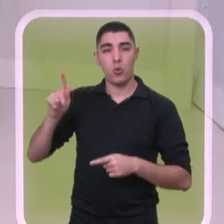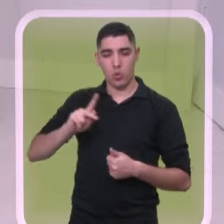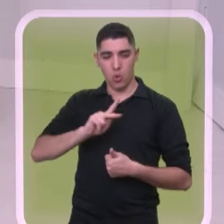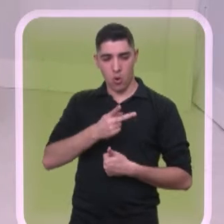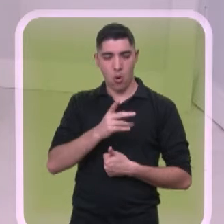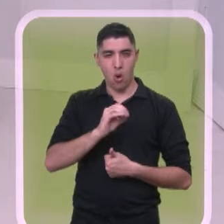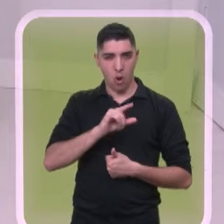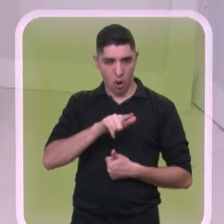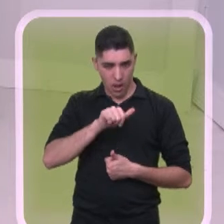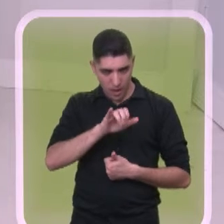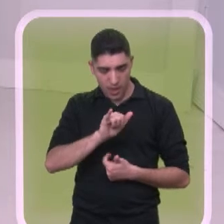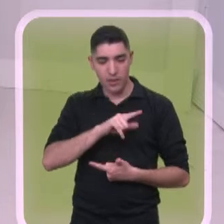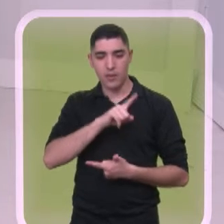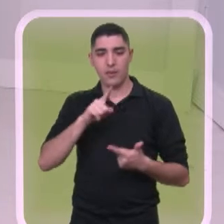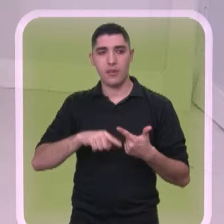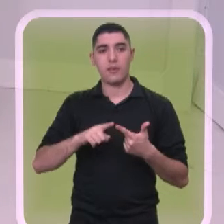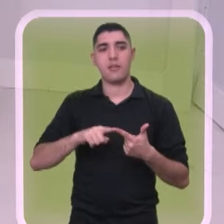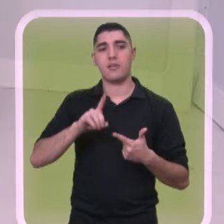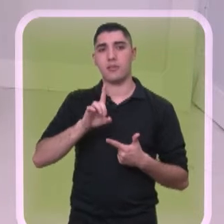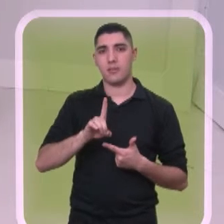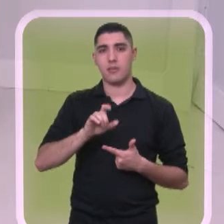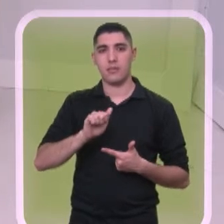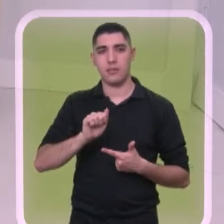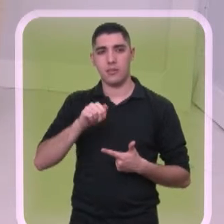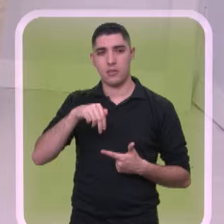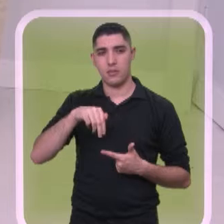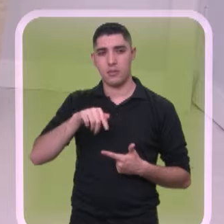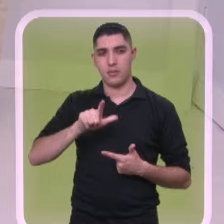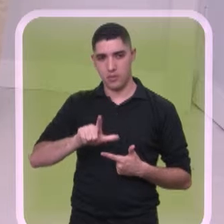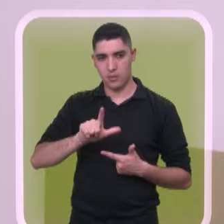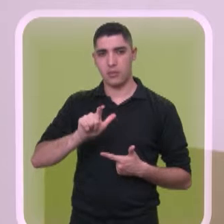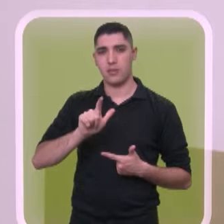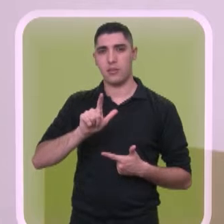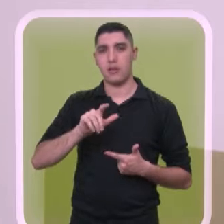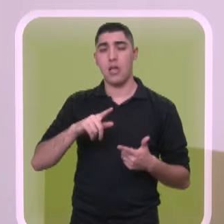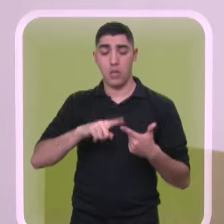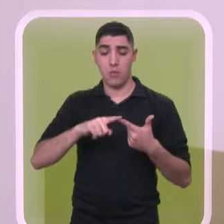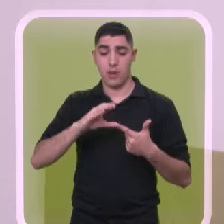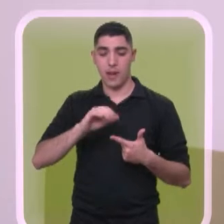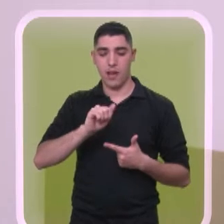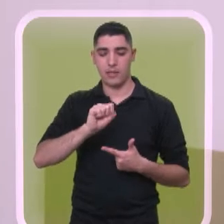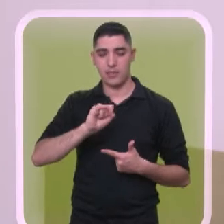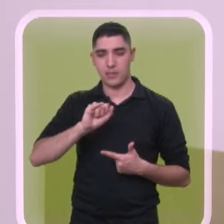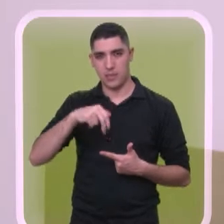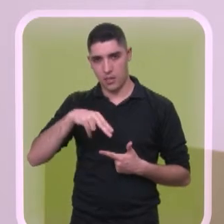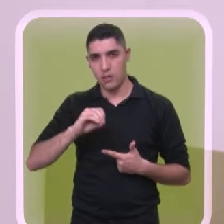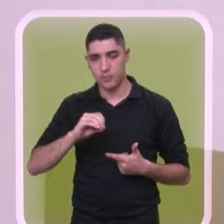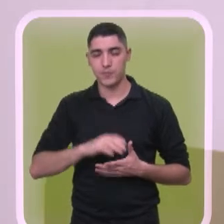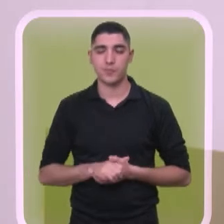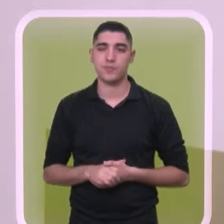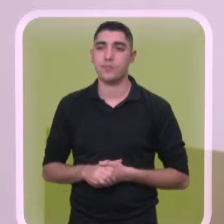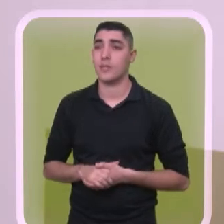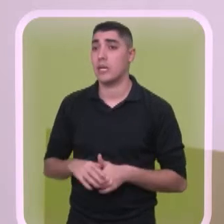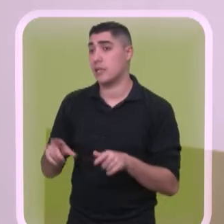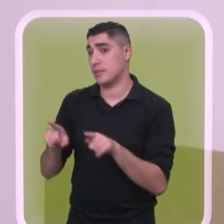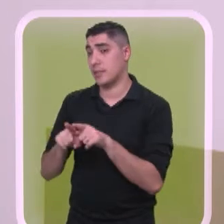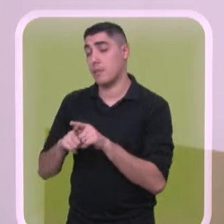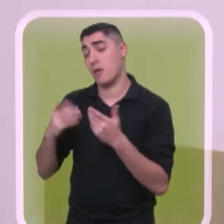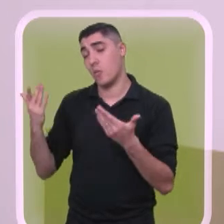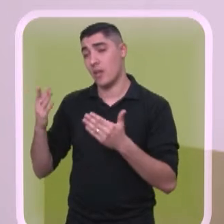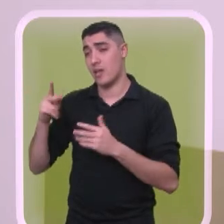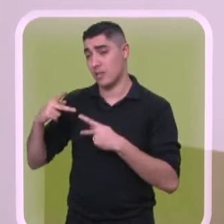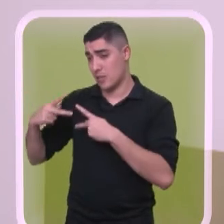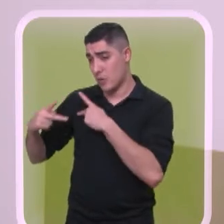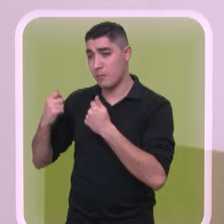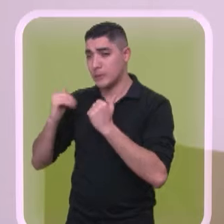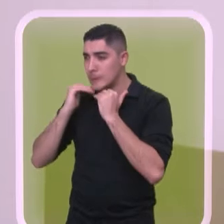Cassiano, fizeram a festa contra o São José. Uma partida aí que agora o São José tem que levantar, né, a cabeça, levantar a